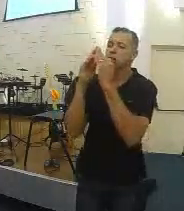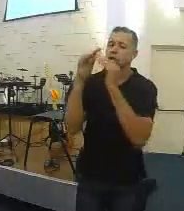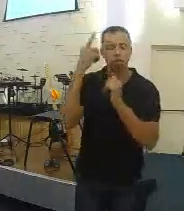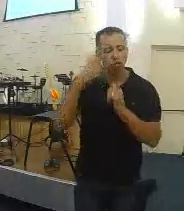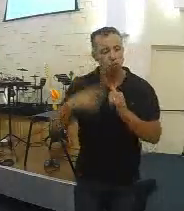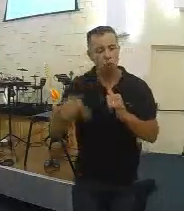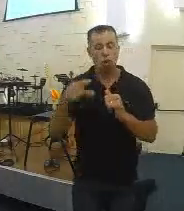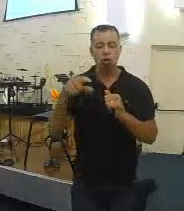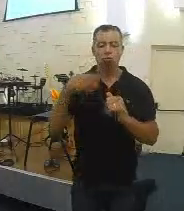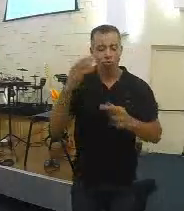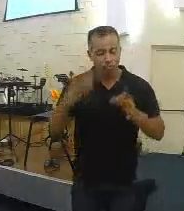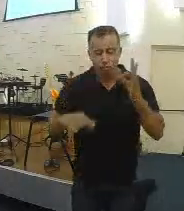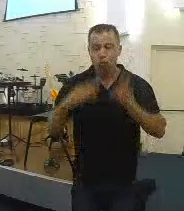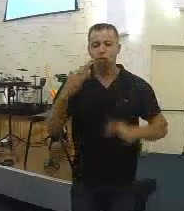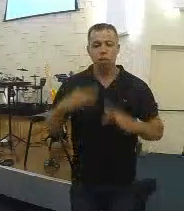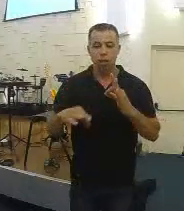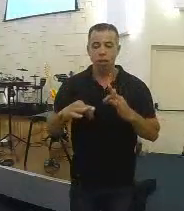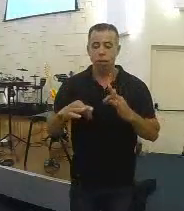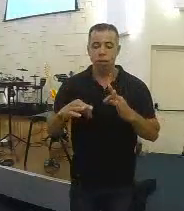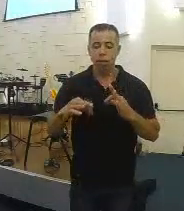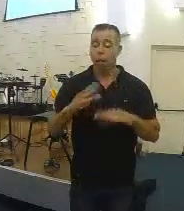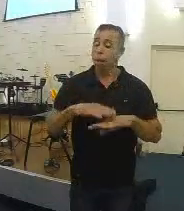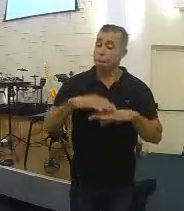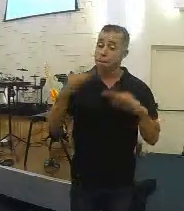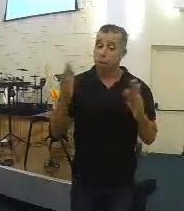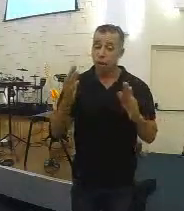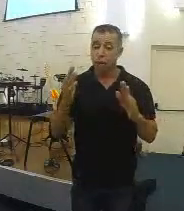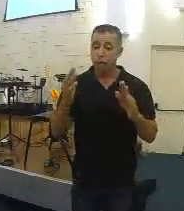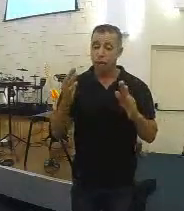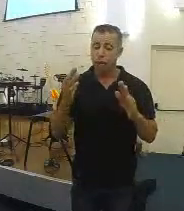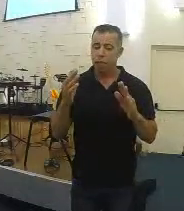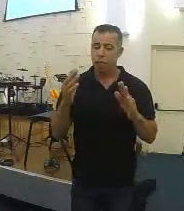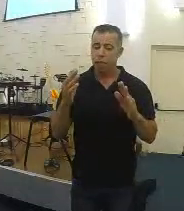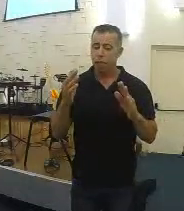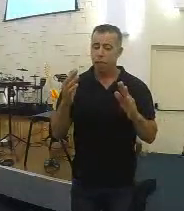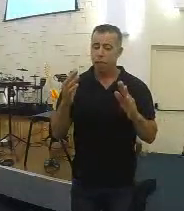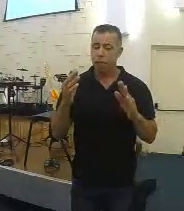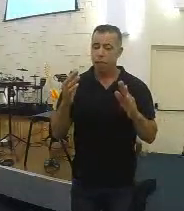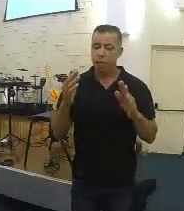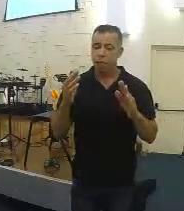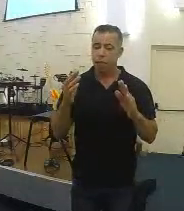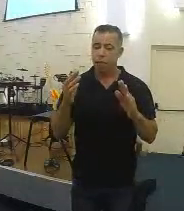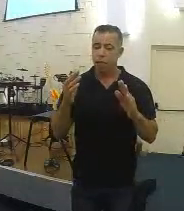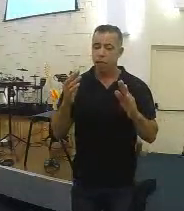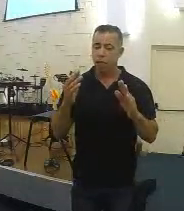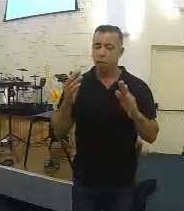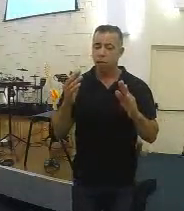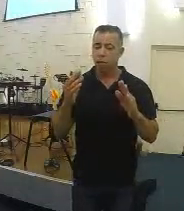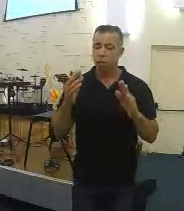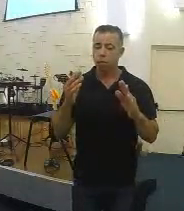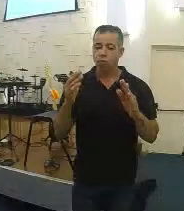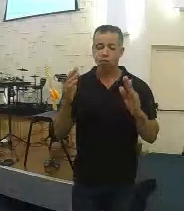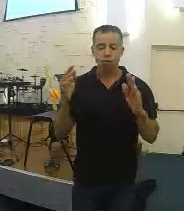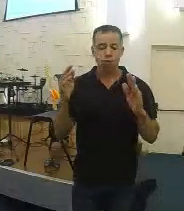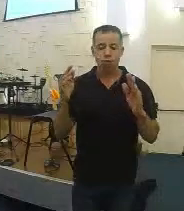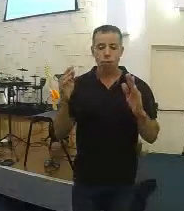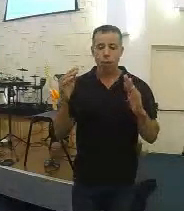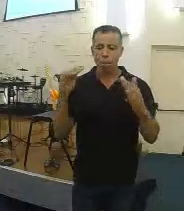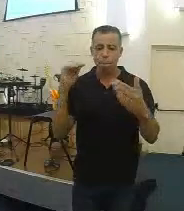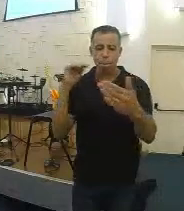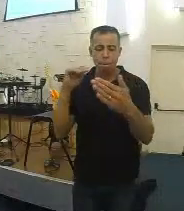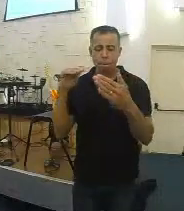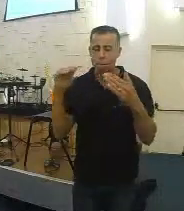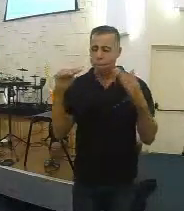juiz. Era um tempo de juízes. Mas aqui há uma espécie de interlúdio, uma espécie de pausa da palavra de Deus para